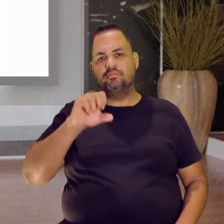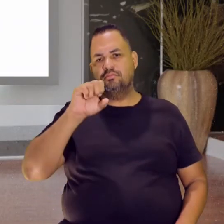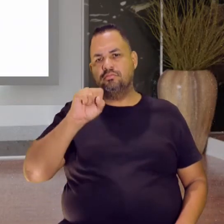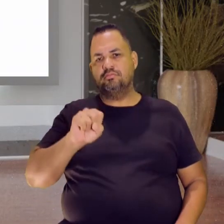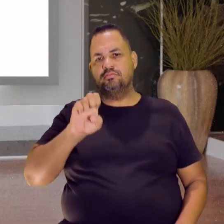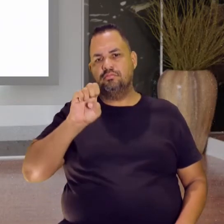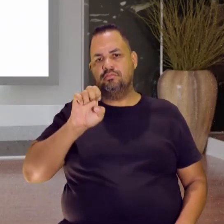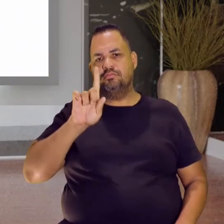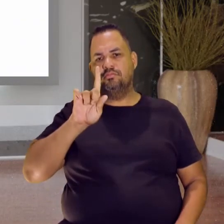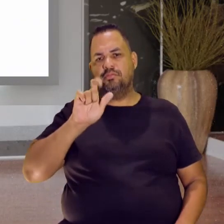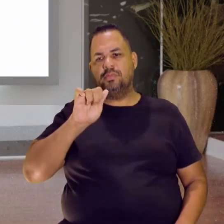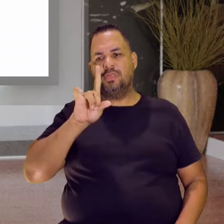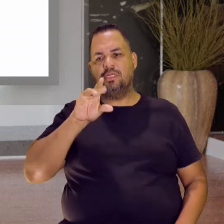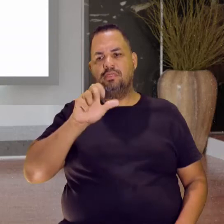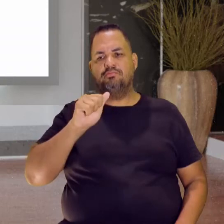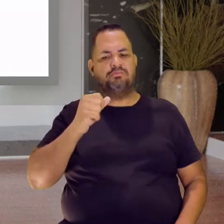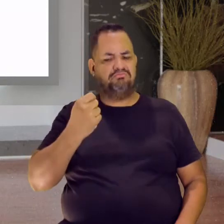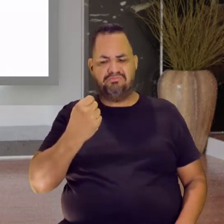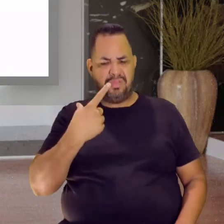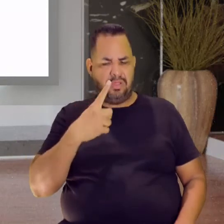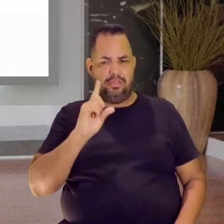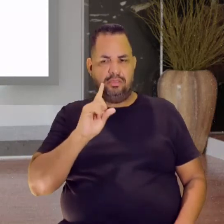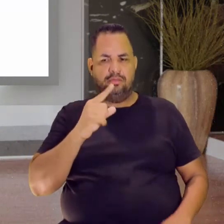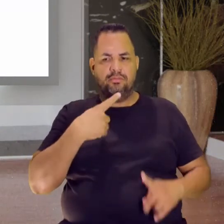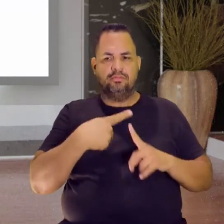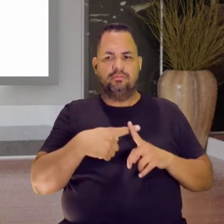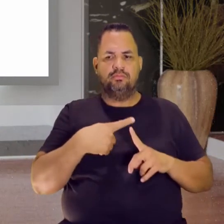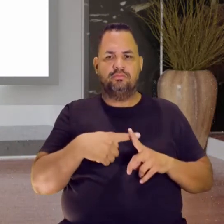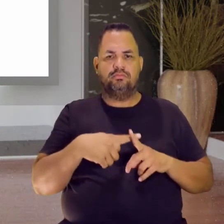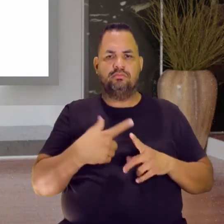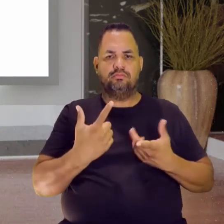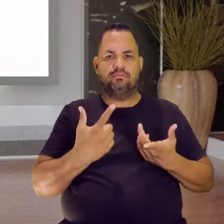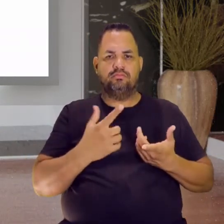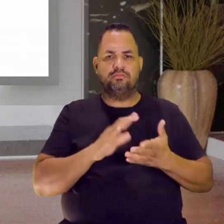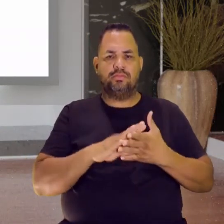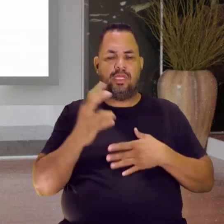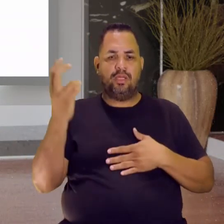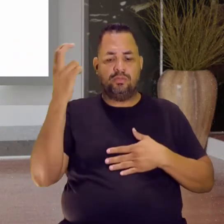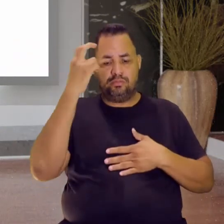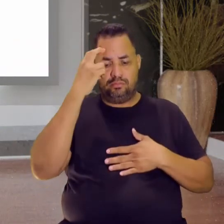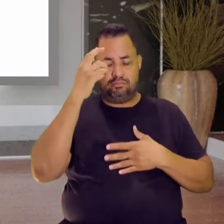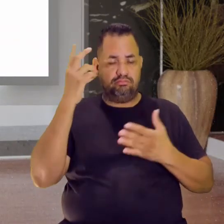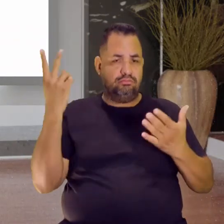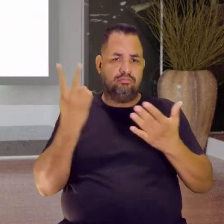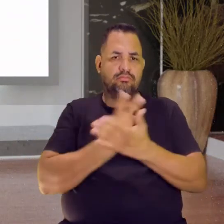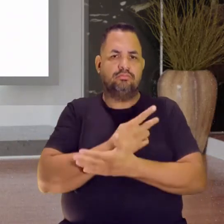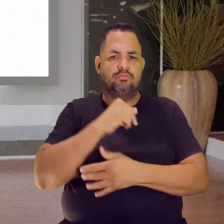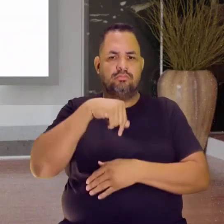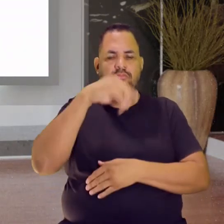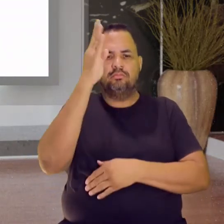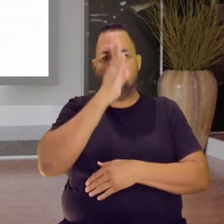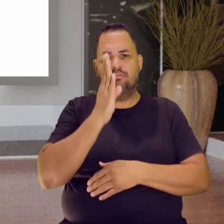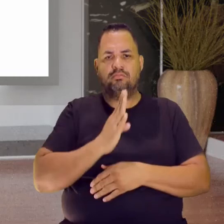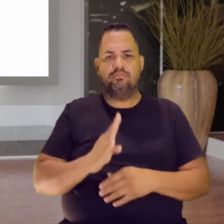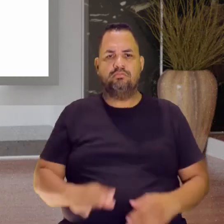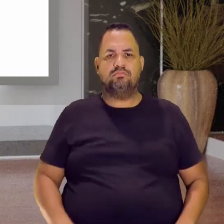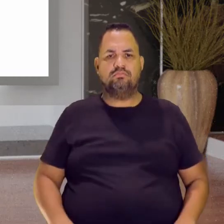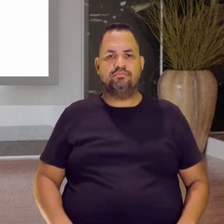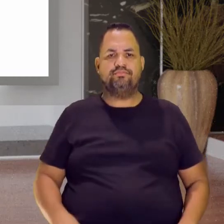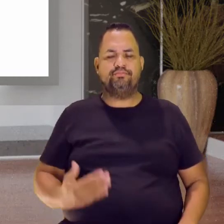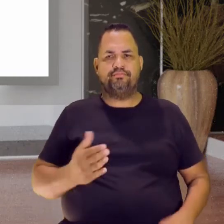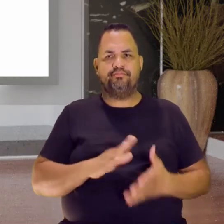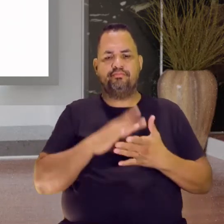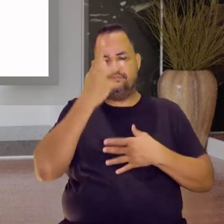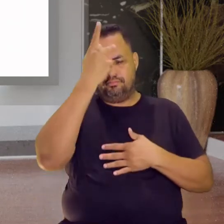né, não houve tanta estranheza, porque isso aqui culturalmente acontece muito no Brasil, né? Uma pessoa vem